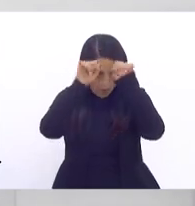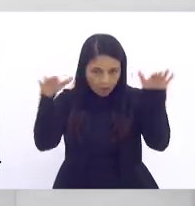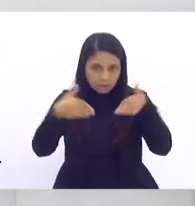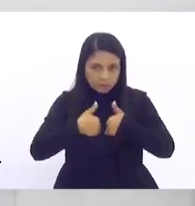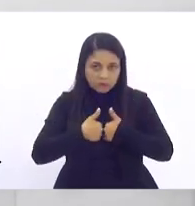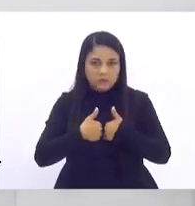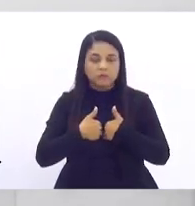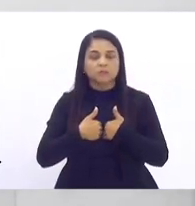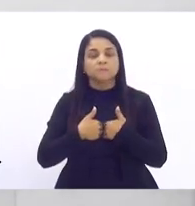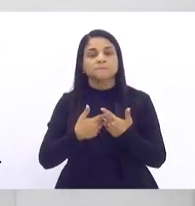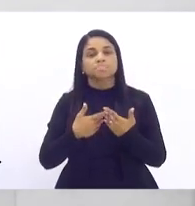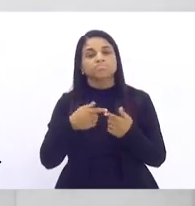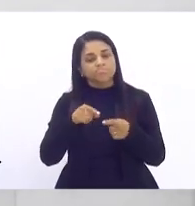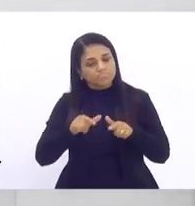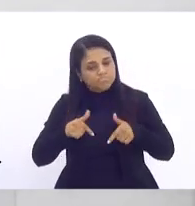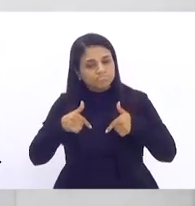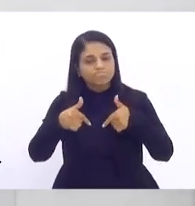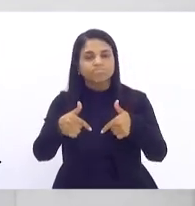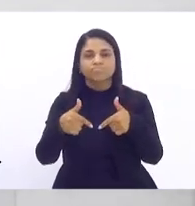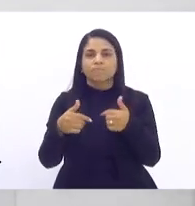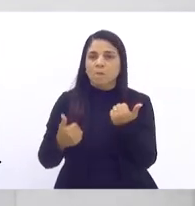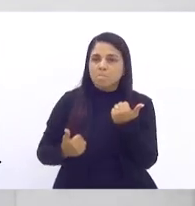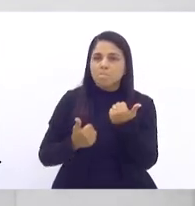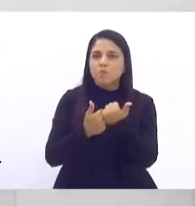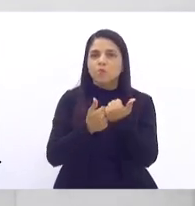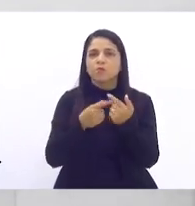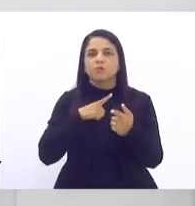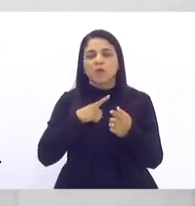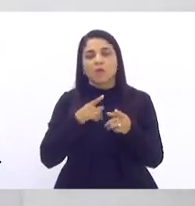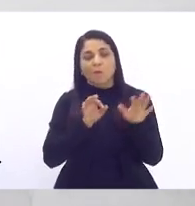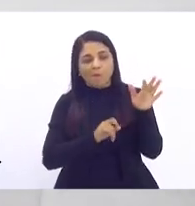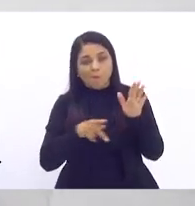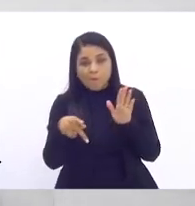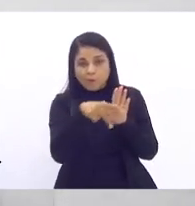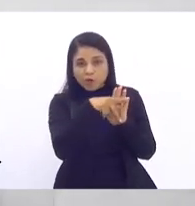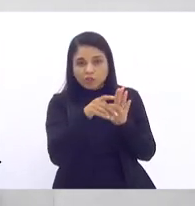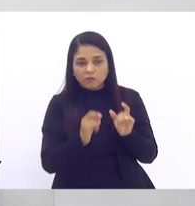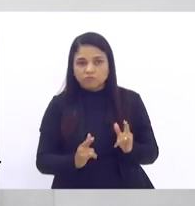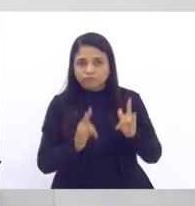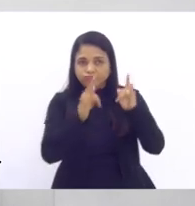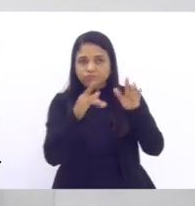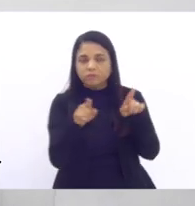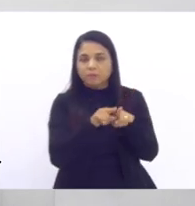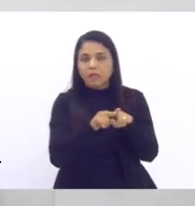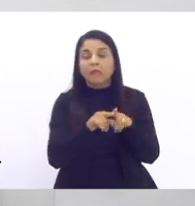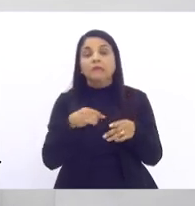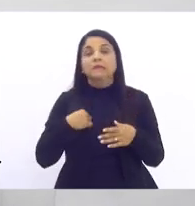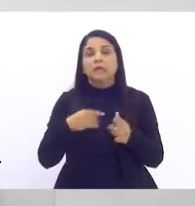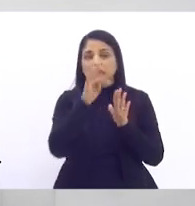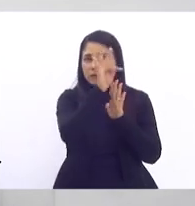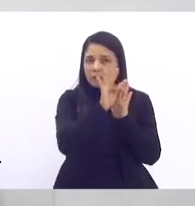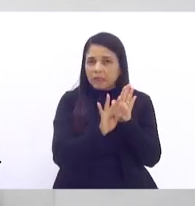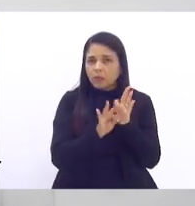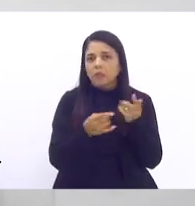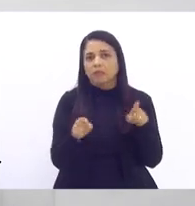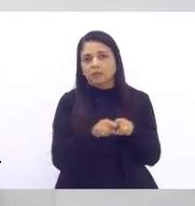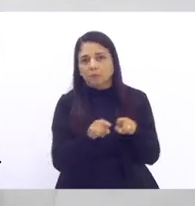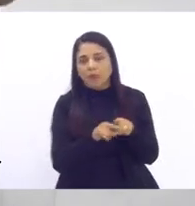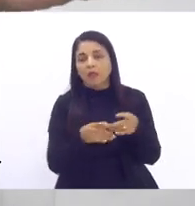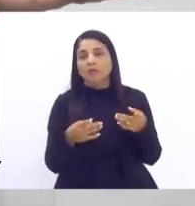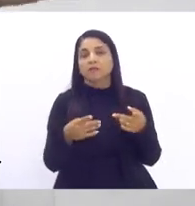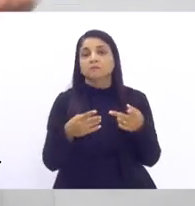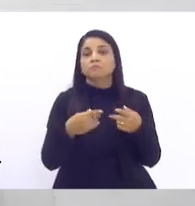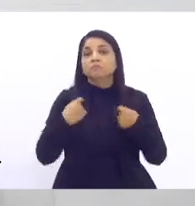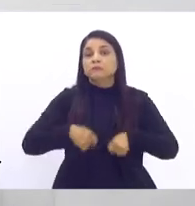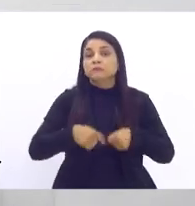o seu empenho nessa causa temos um projeto arquitetônico temos um projeto teórico O que que tá faltando a verba e